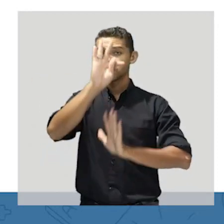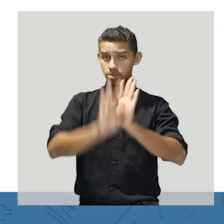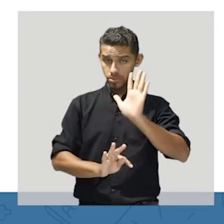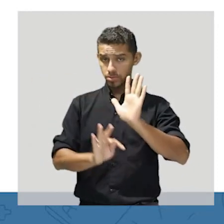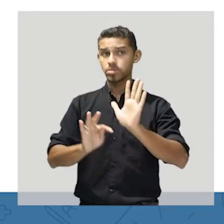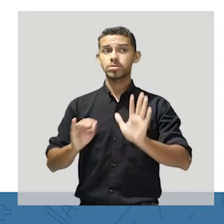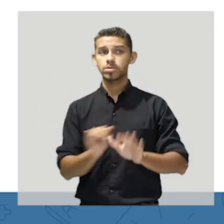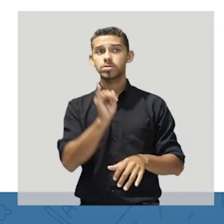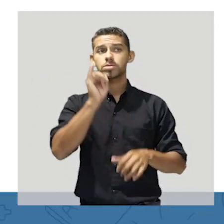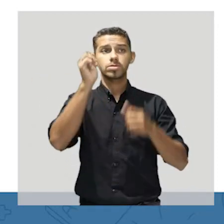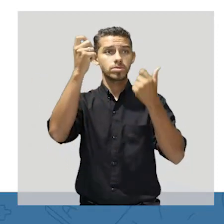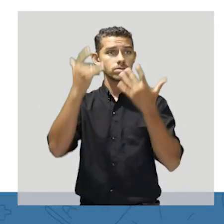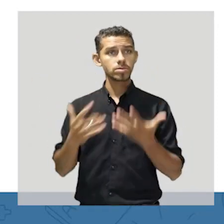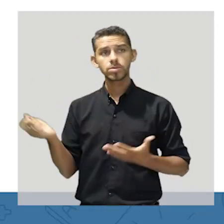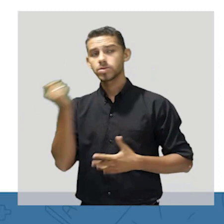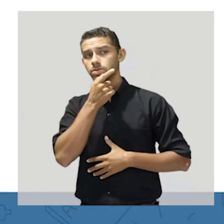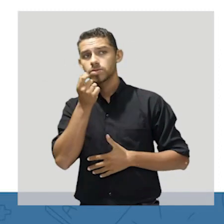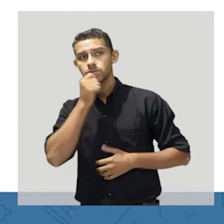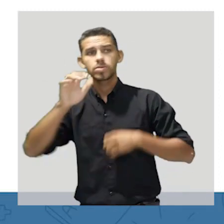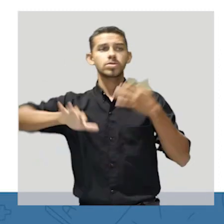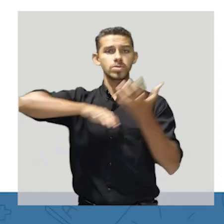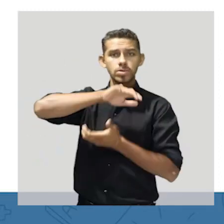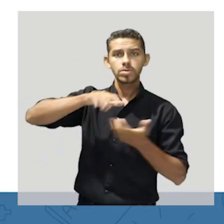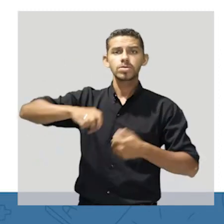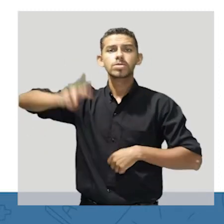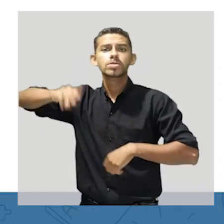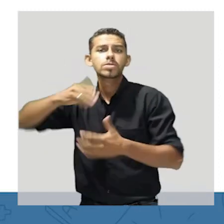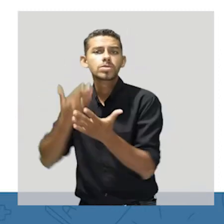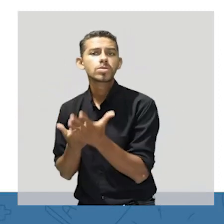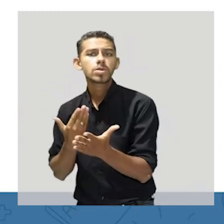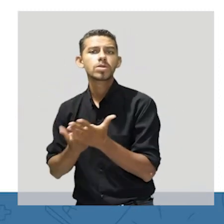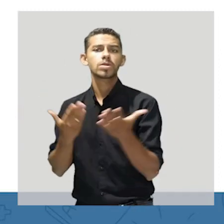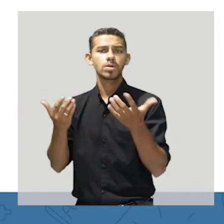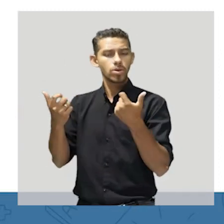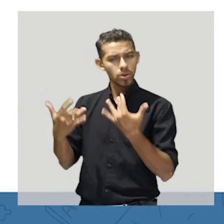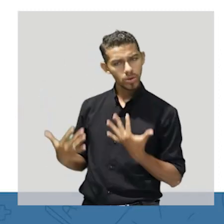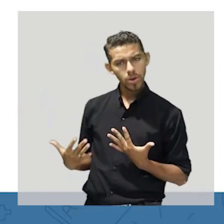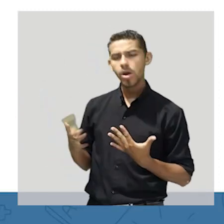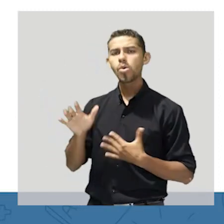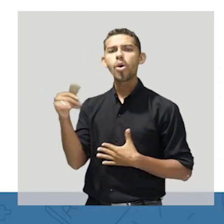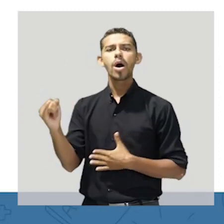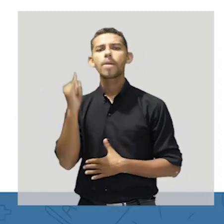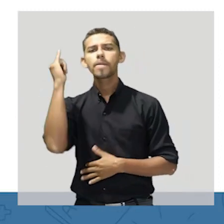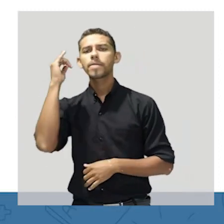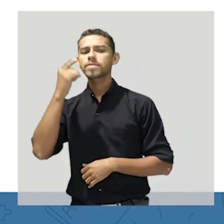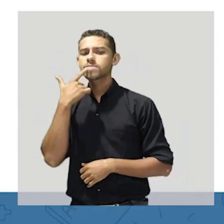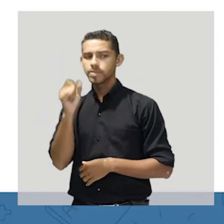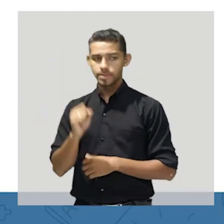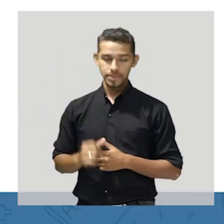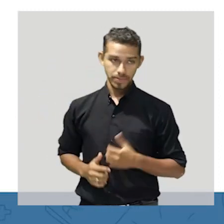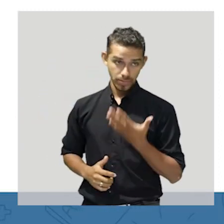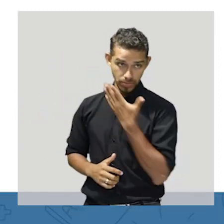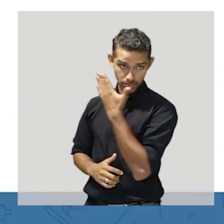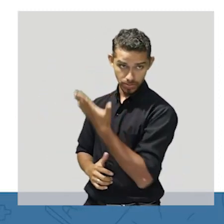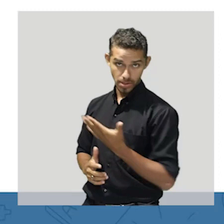de piadas né A Evolução quem estuda qual a importância da língua enfim agora só